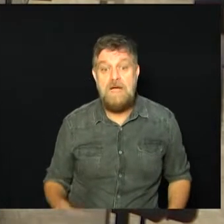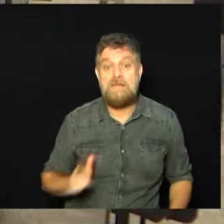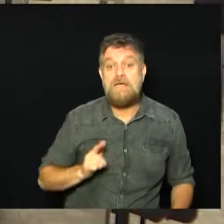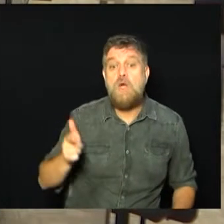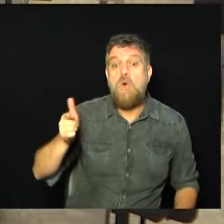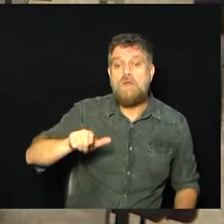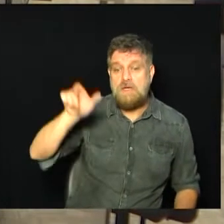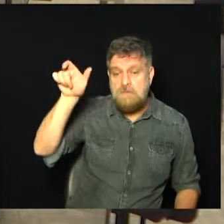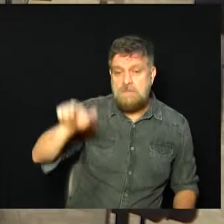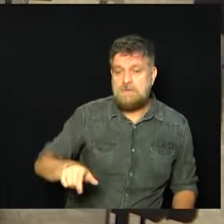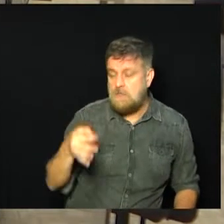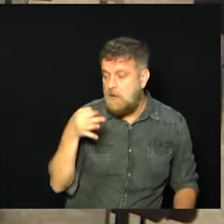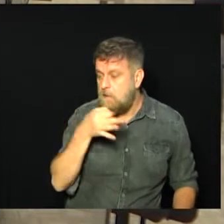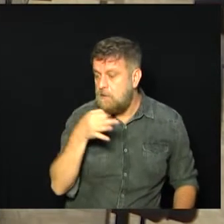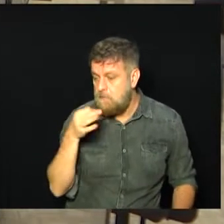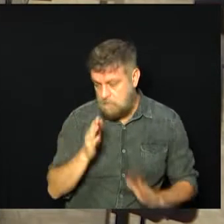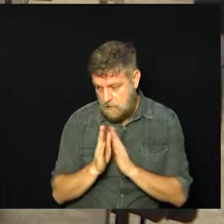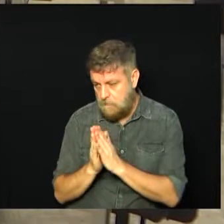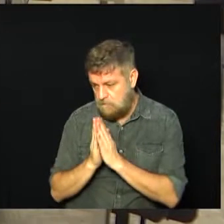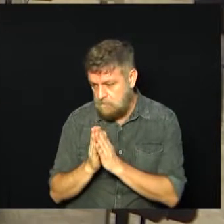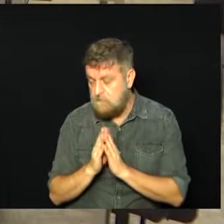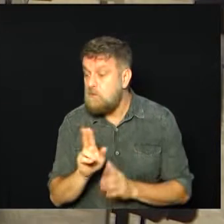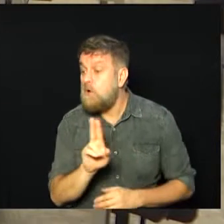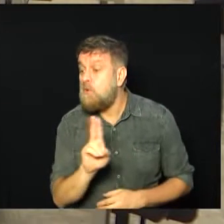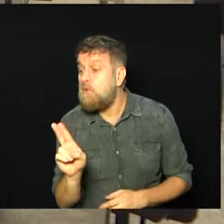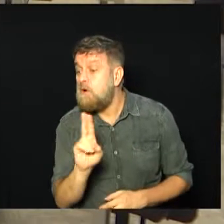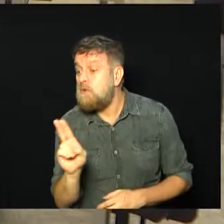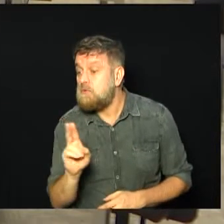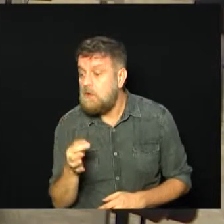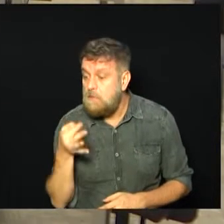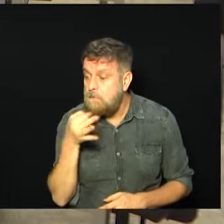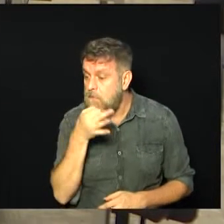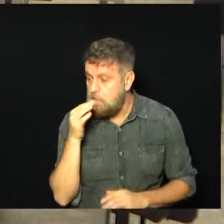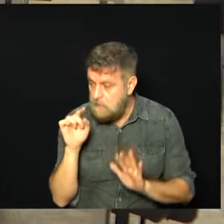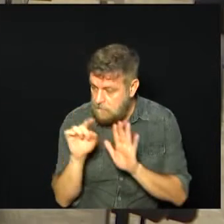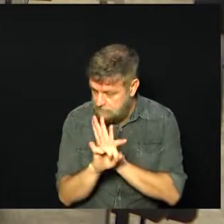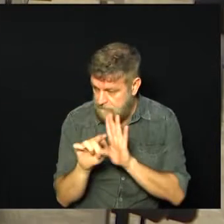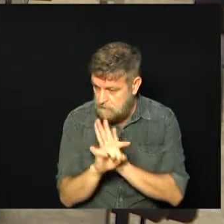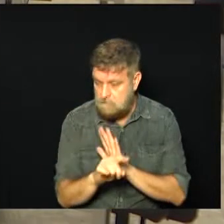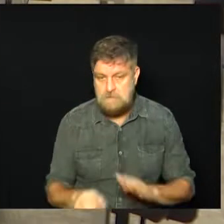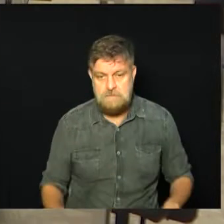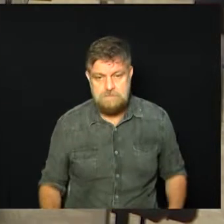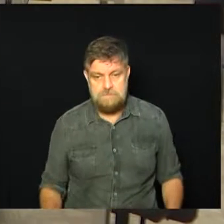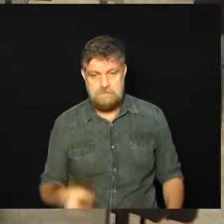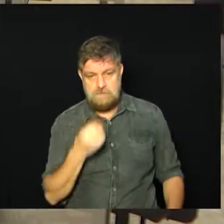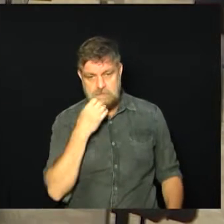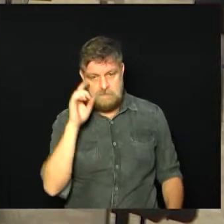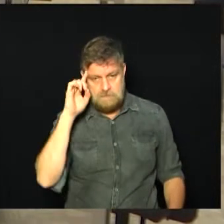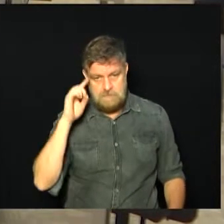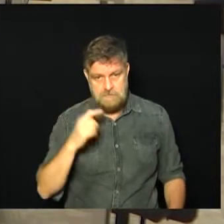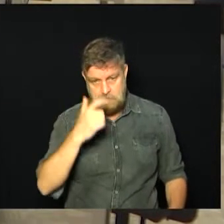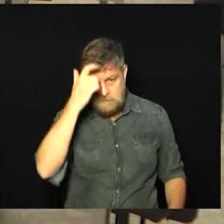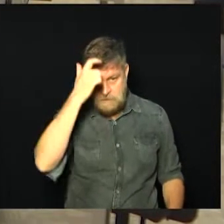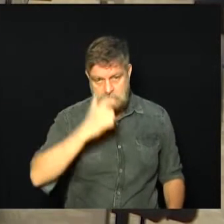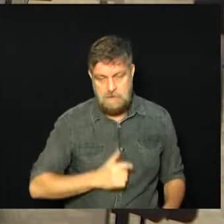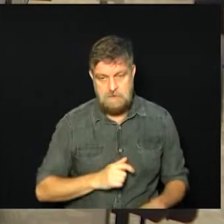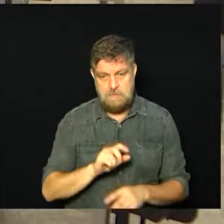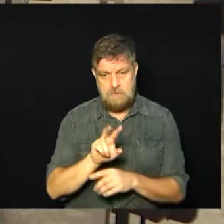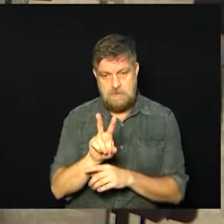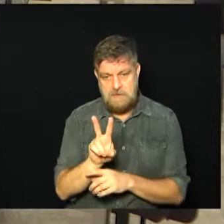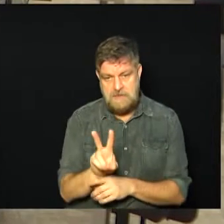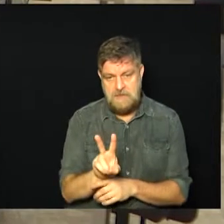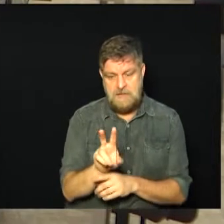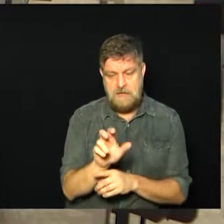ali. Por favor, pode se identificar e fazer a sua... Bom dia a todos. Meu nome é Vasco Antônio Moretti Filho. Eu